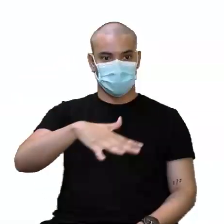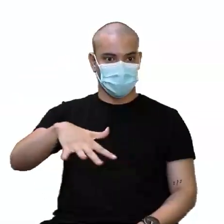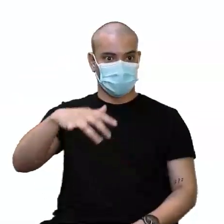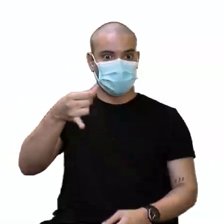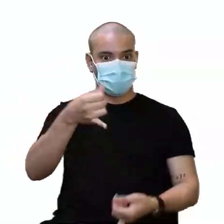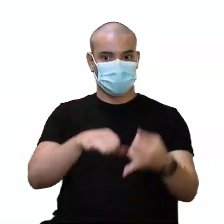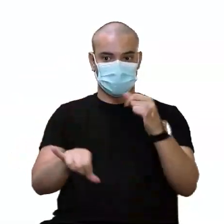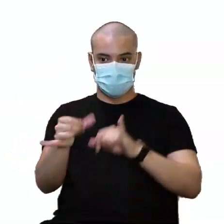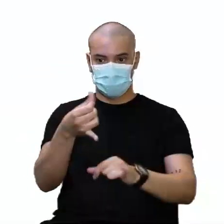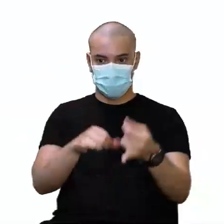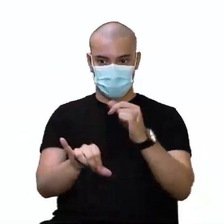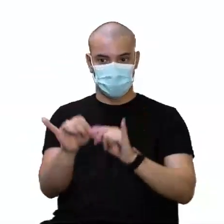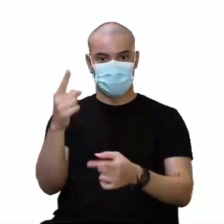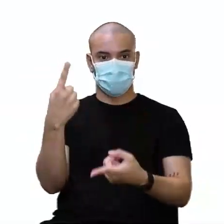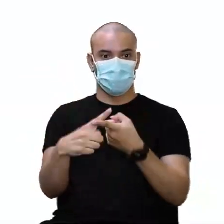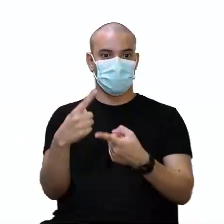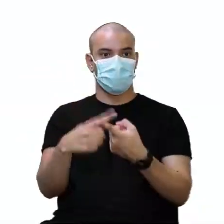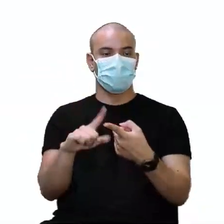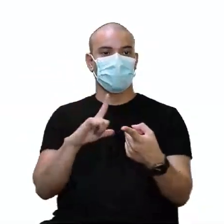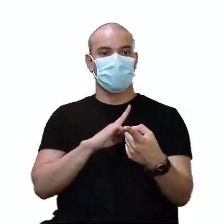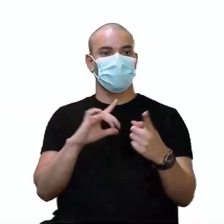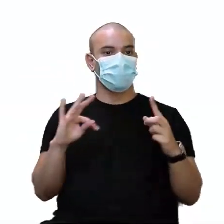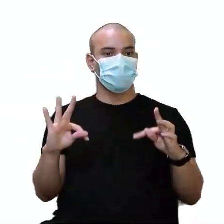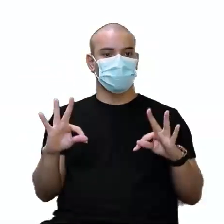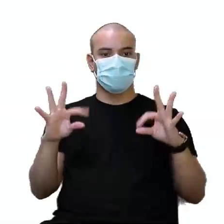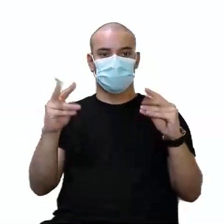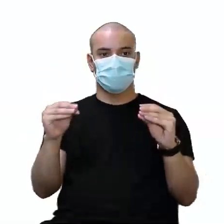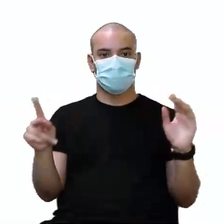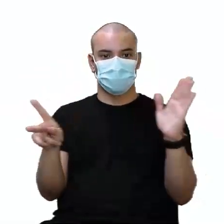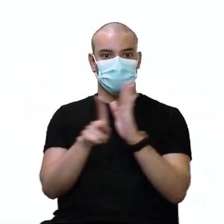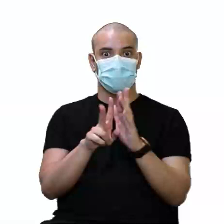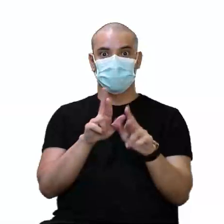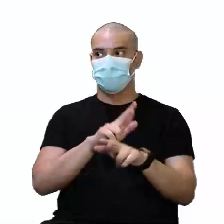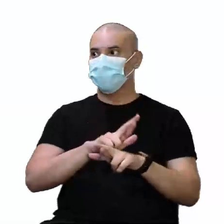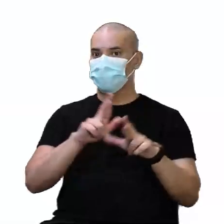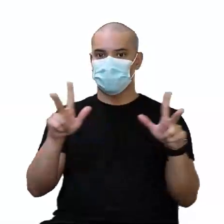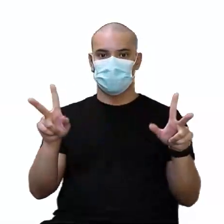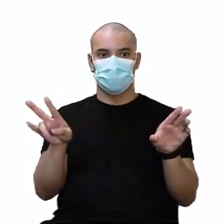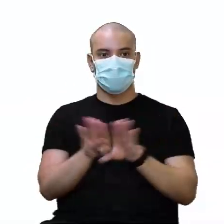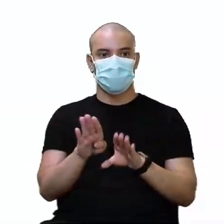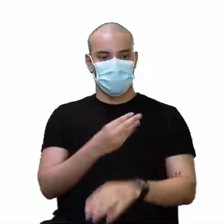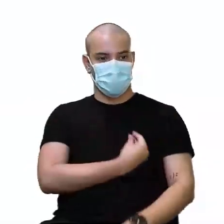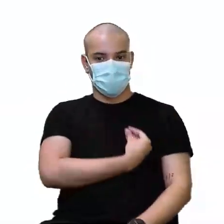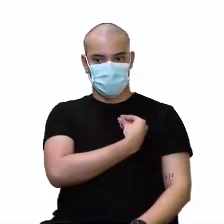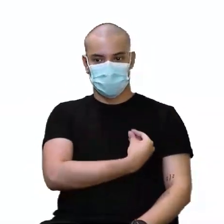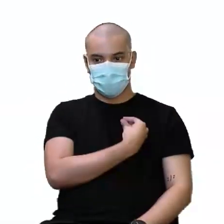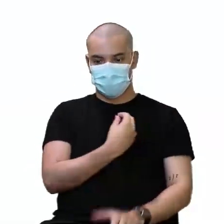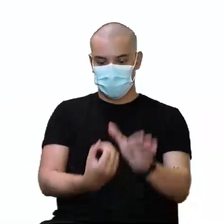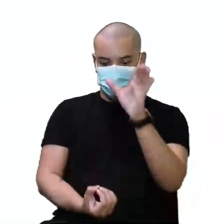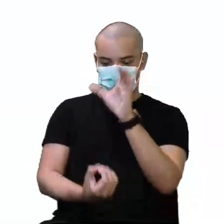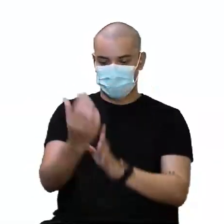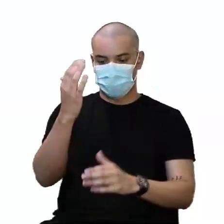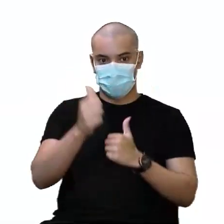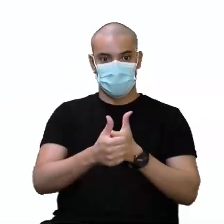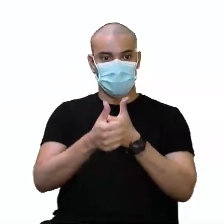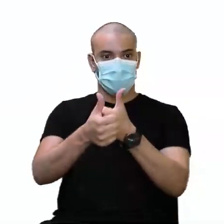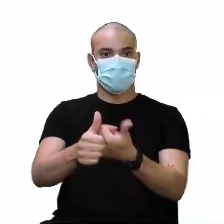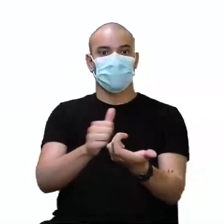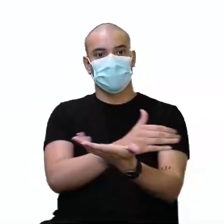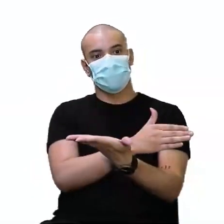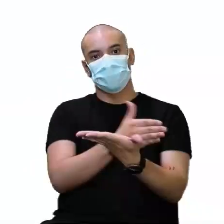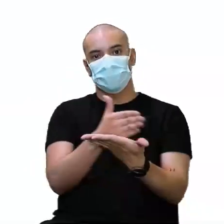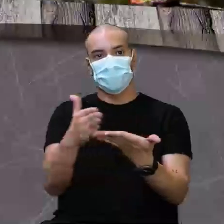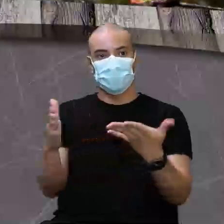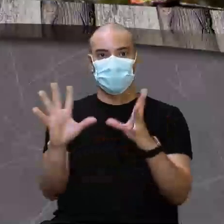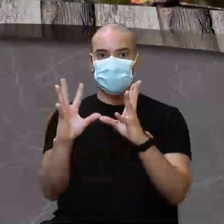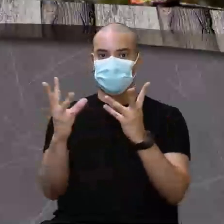né, onde você tem toda aquela atmosfera diferente e a vida surgindo ali a partir daquelas primeiras